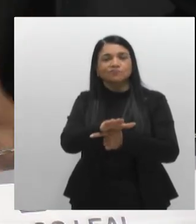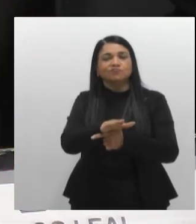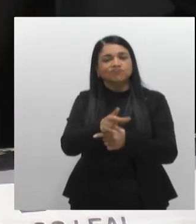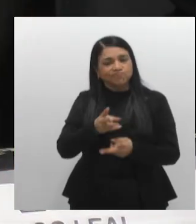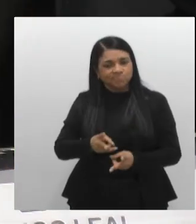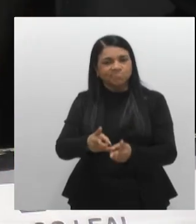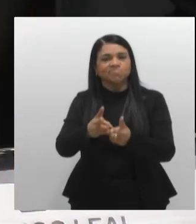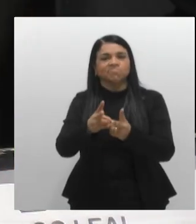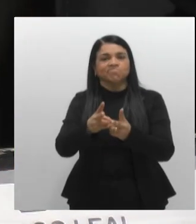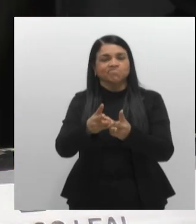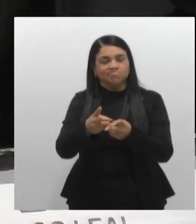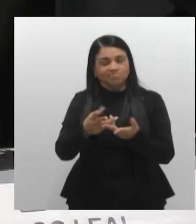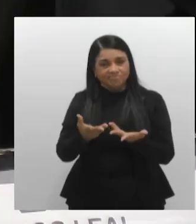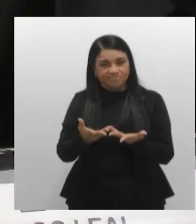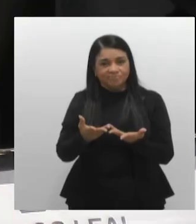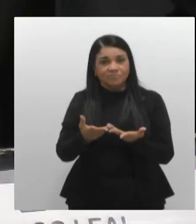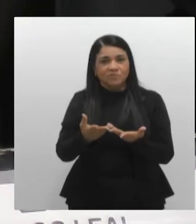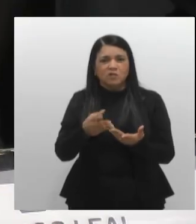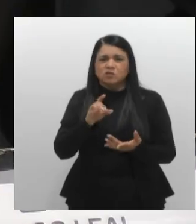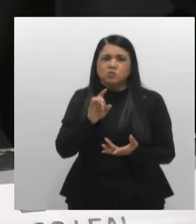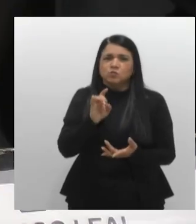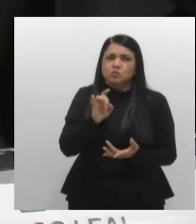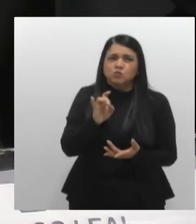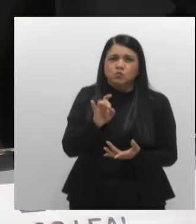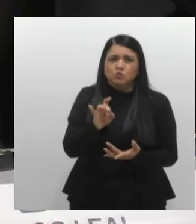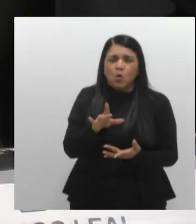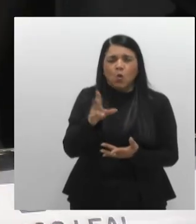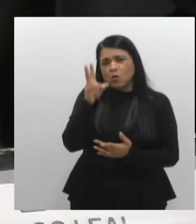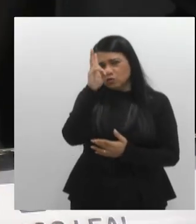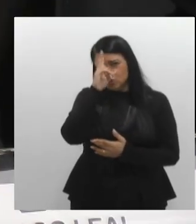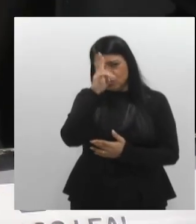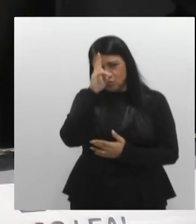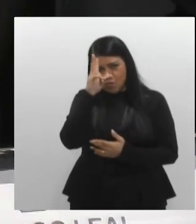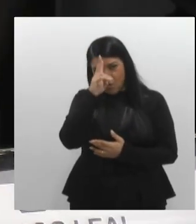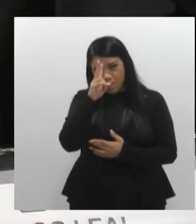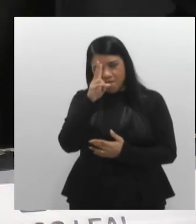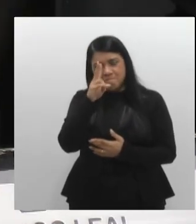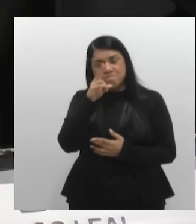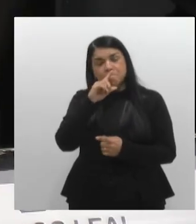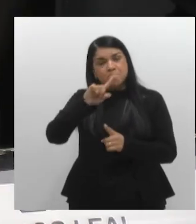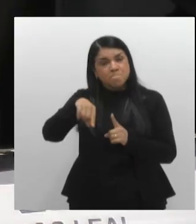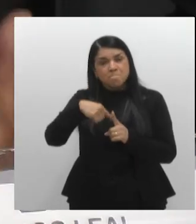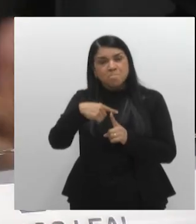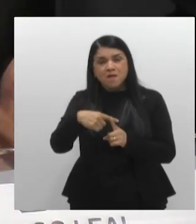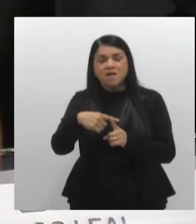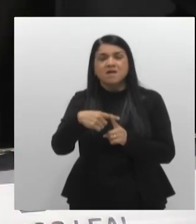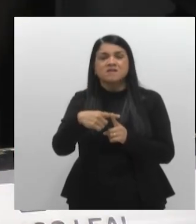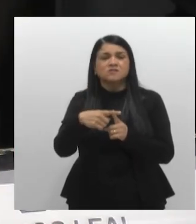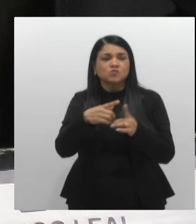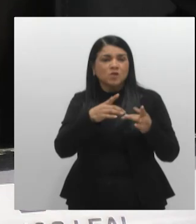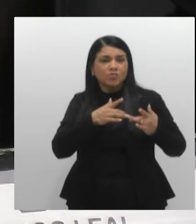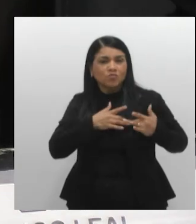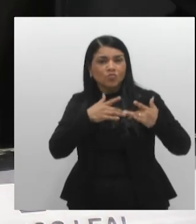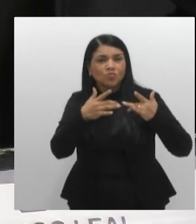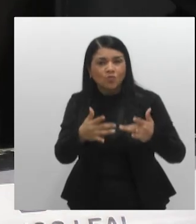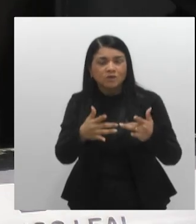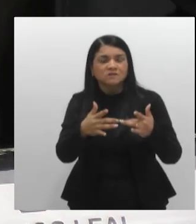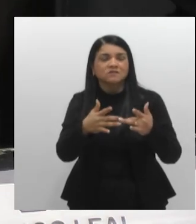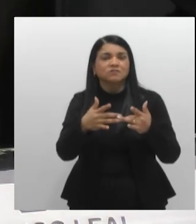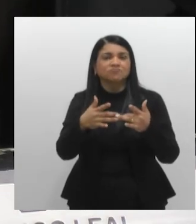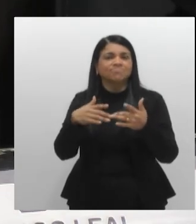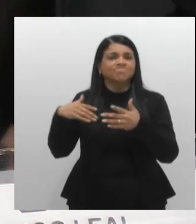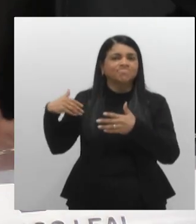continuará contribuindo, não só com os fatos históricos, com toda a sua doação, né, ao